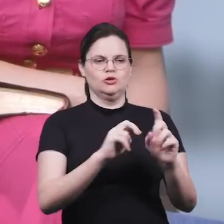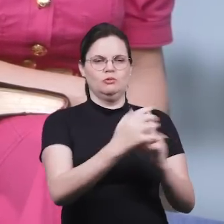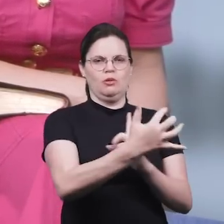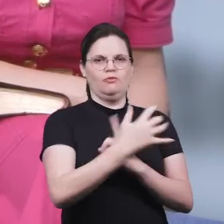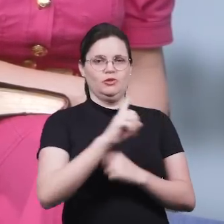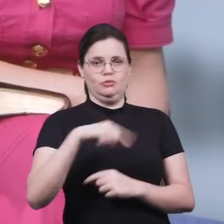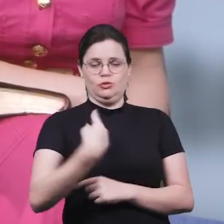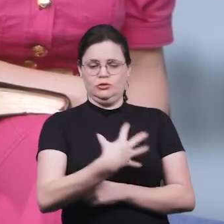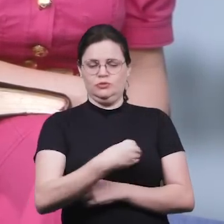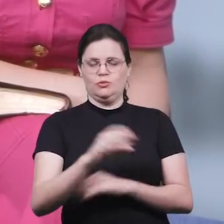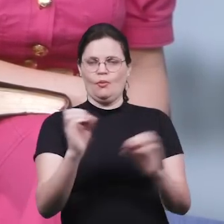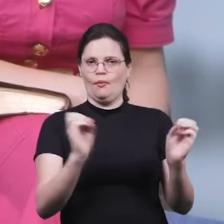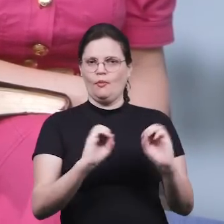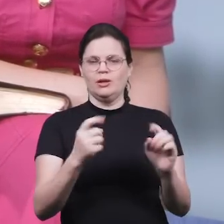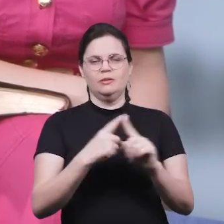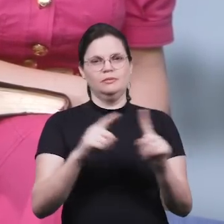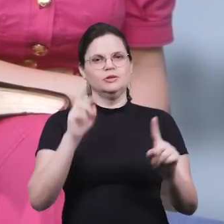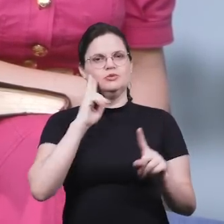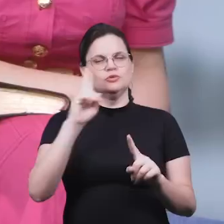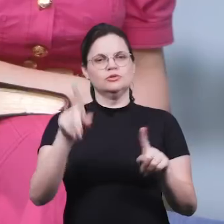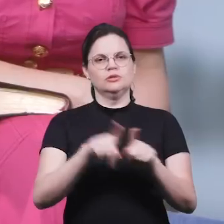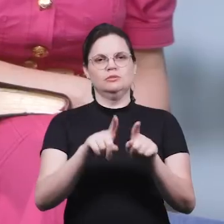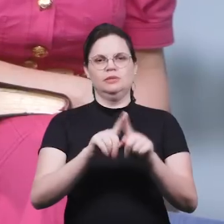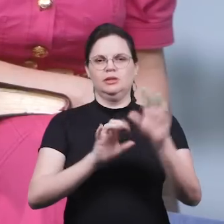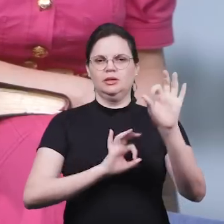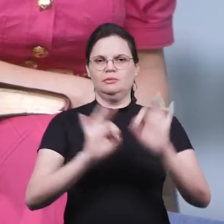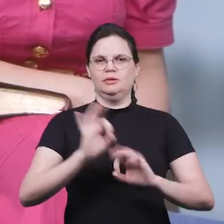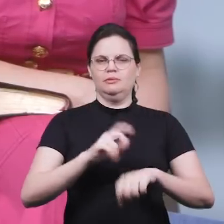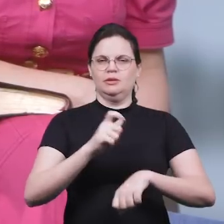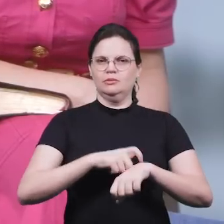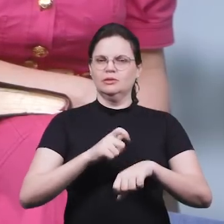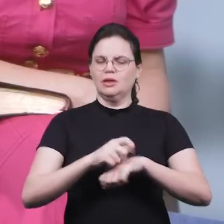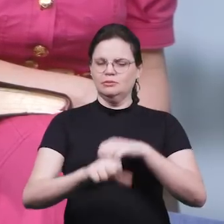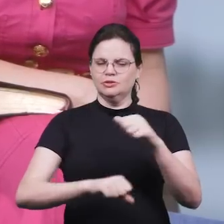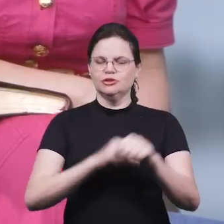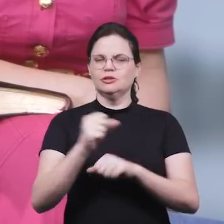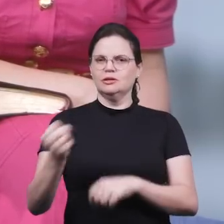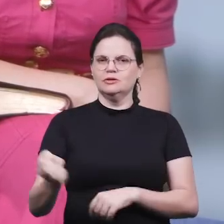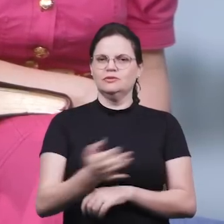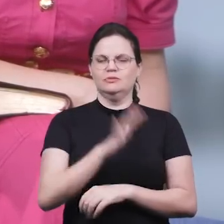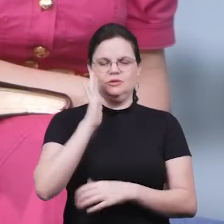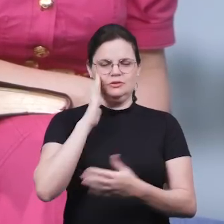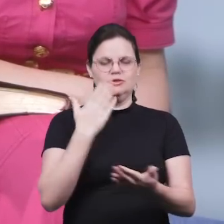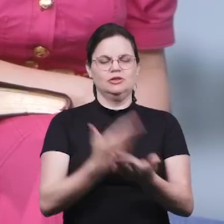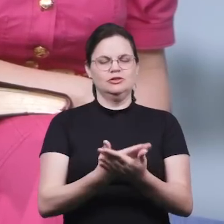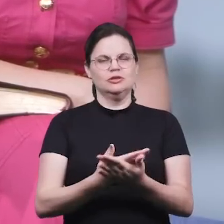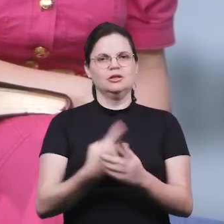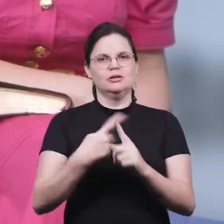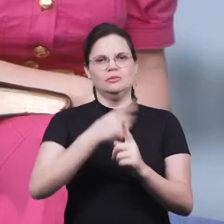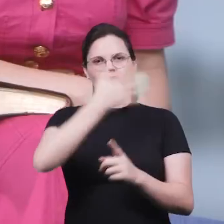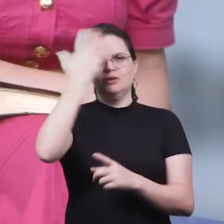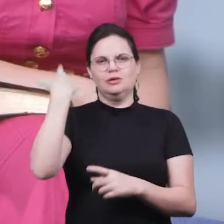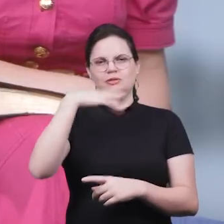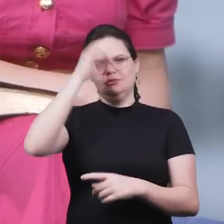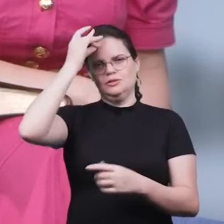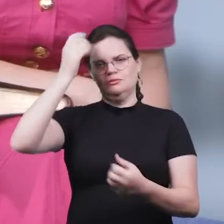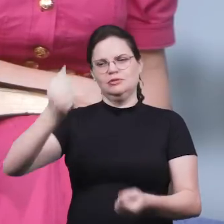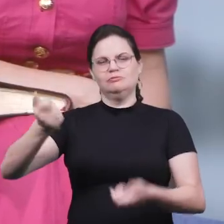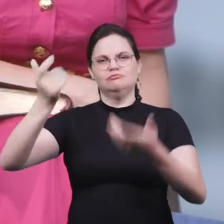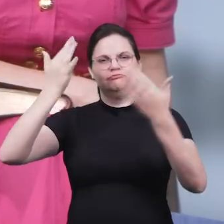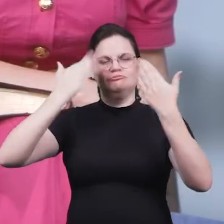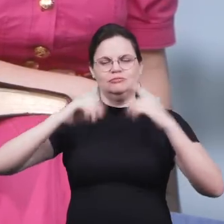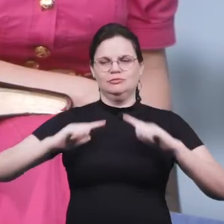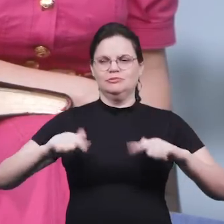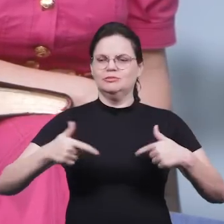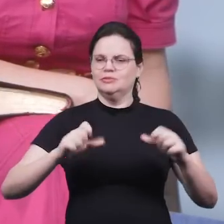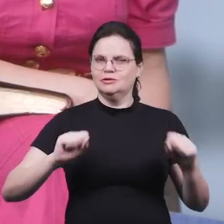tem preparado também um tempo de mudança para nós. Nós cremos nisso. Nós somos fortalecidos por aquilo que o Espírito Santo tem feito em